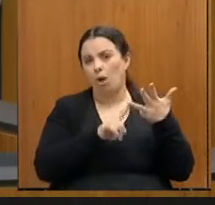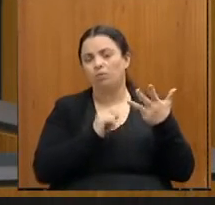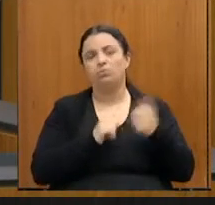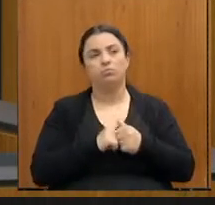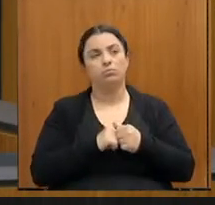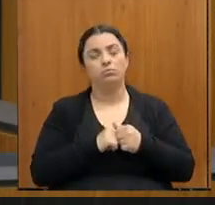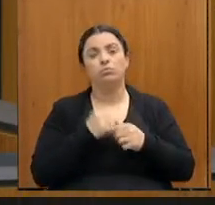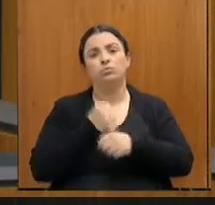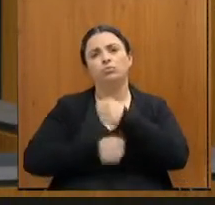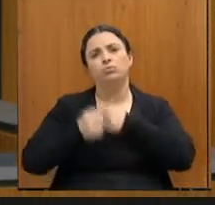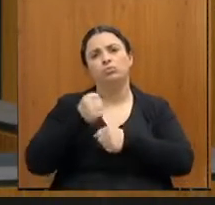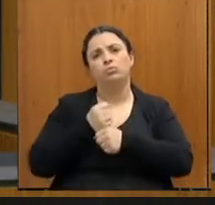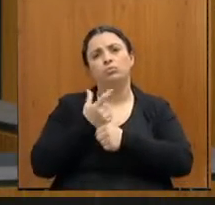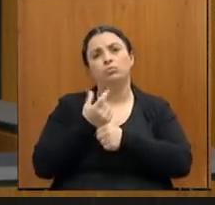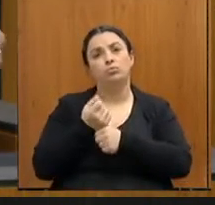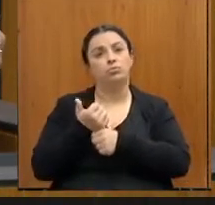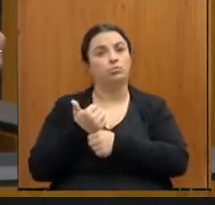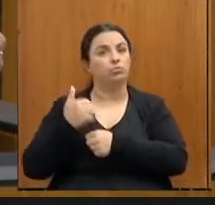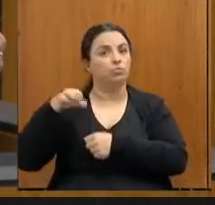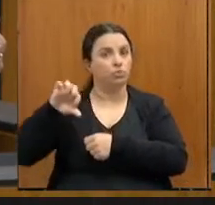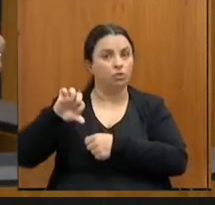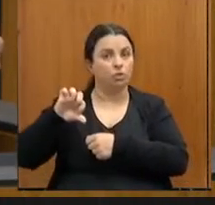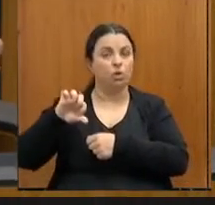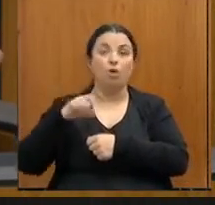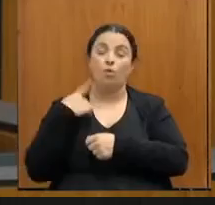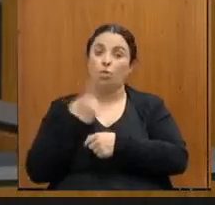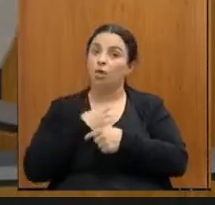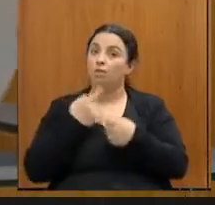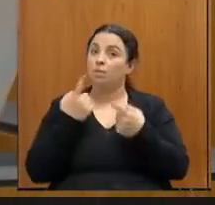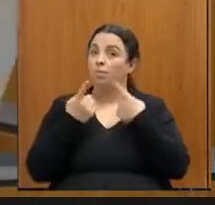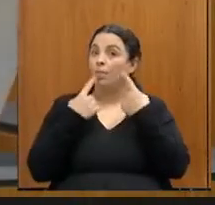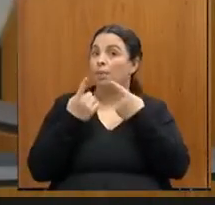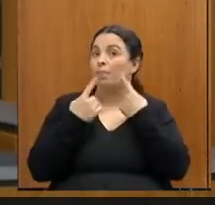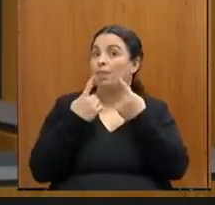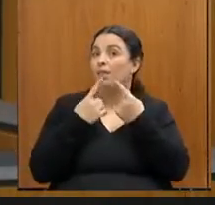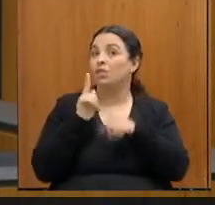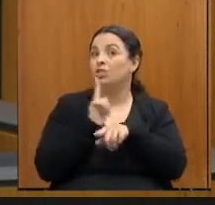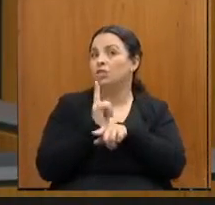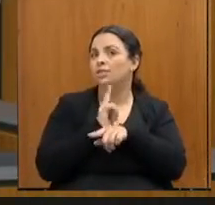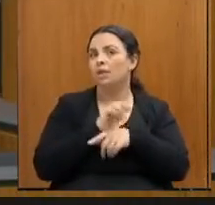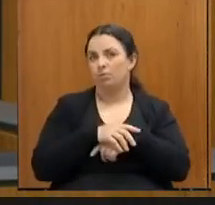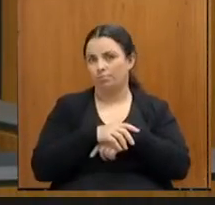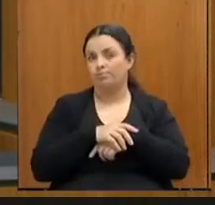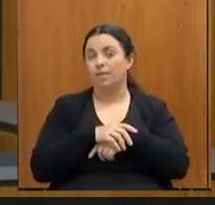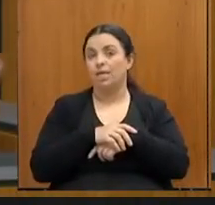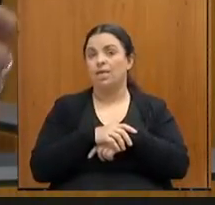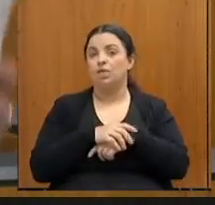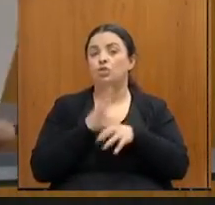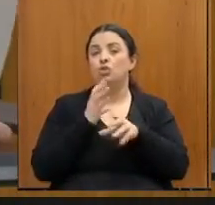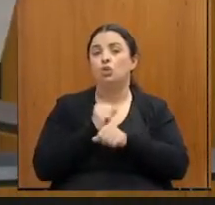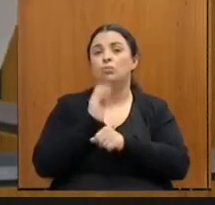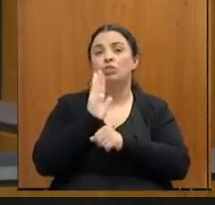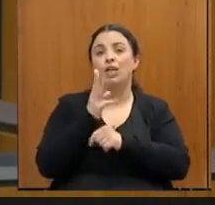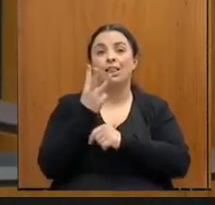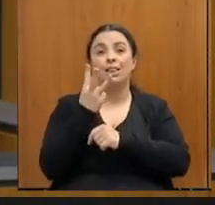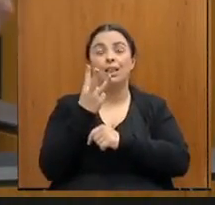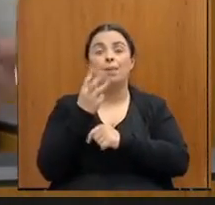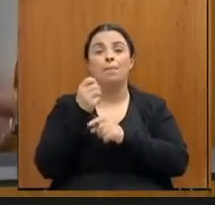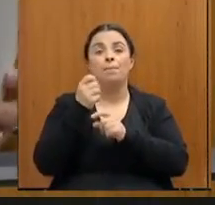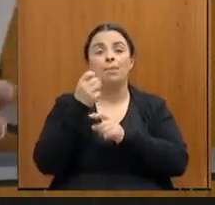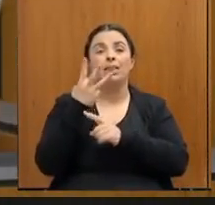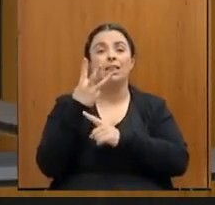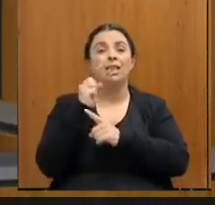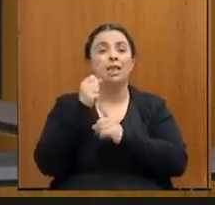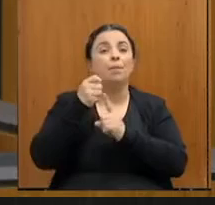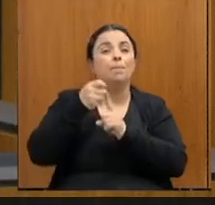2019 por isso que eu tô falando nós estamos debatendo a gestão não é 30 meses de governo Zema já nos dá condições